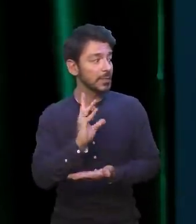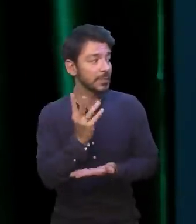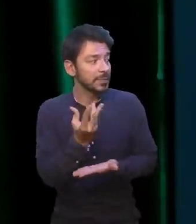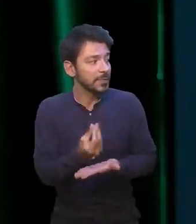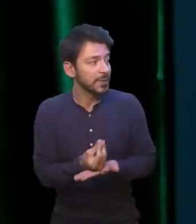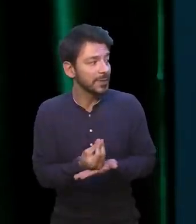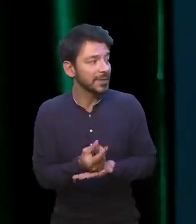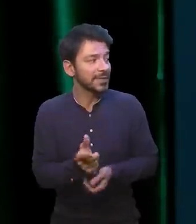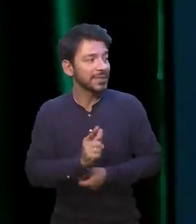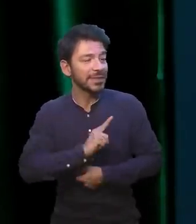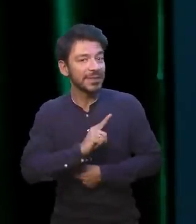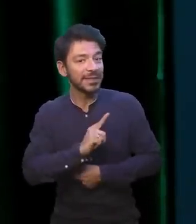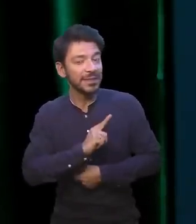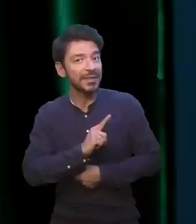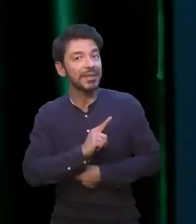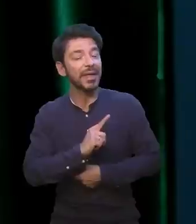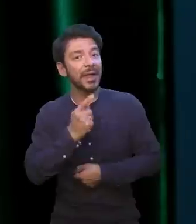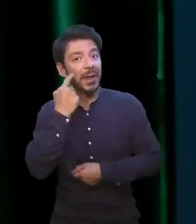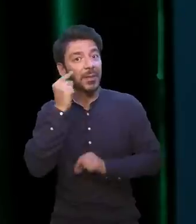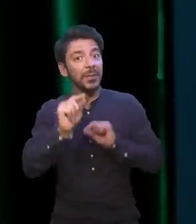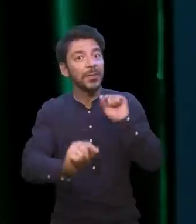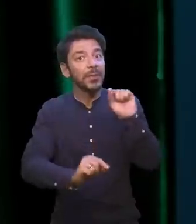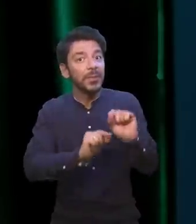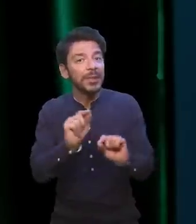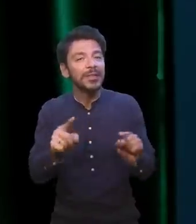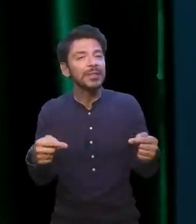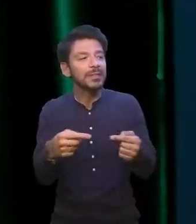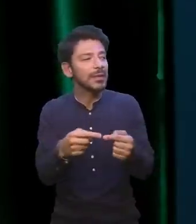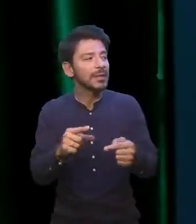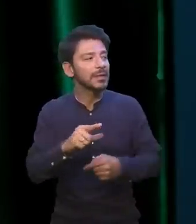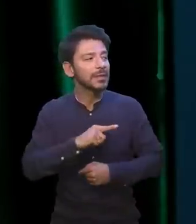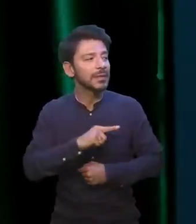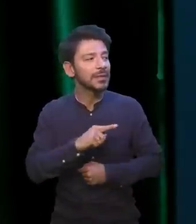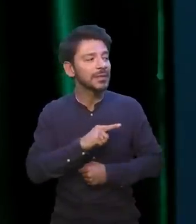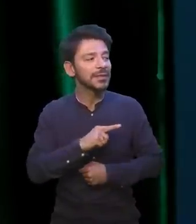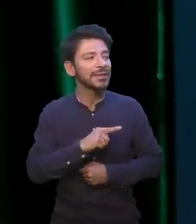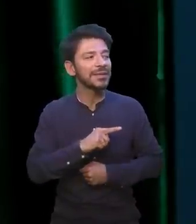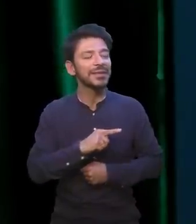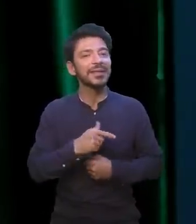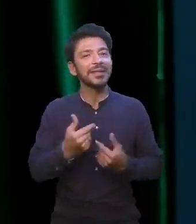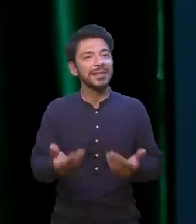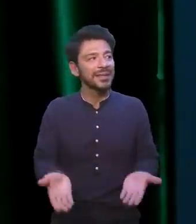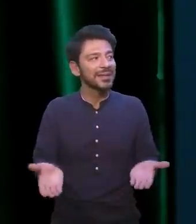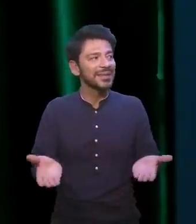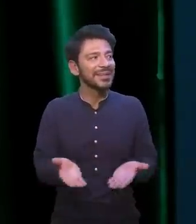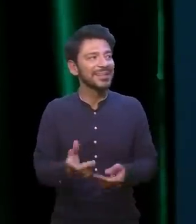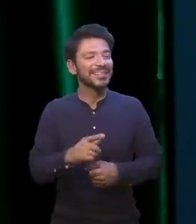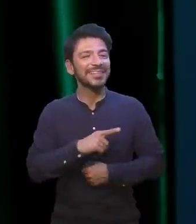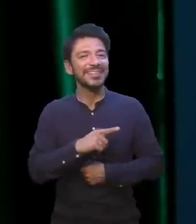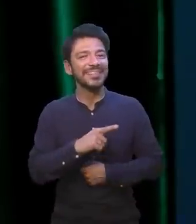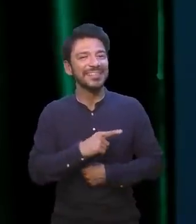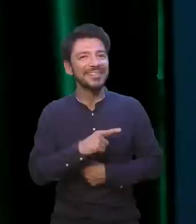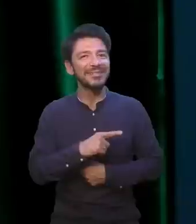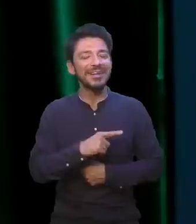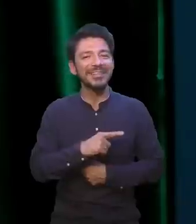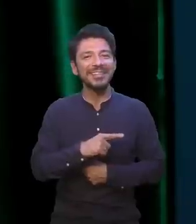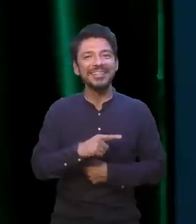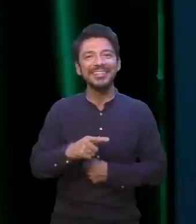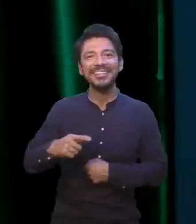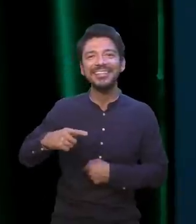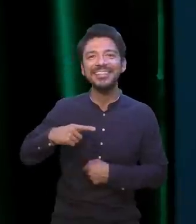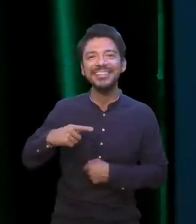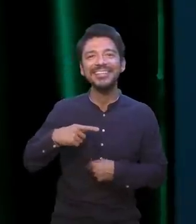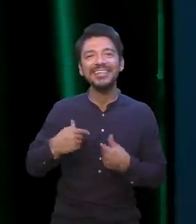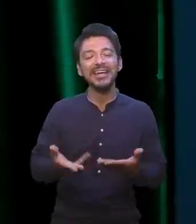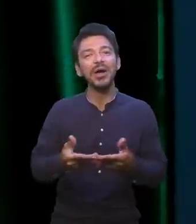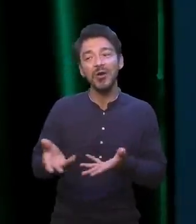desses espíritas meio, entre aspas, não sei se aqui no Paraná usa essa expressão, bitolados. E aí a minha esposa convidava para jantar, eu não queria.